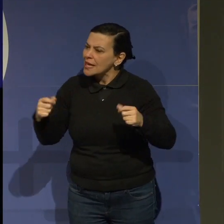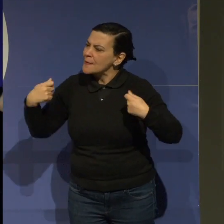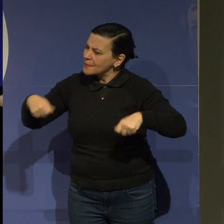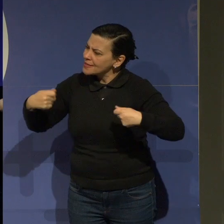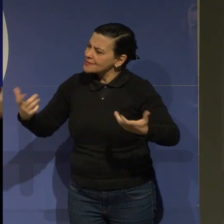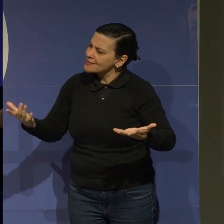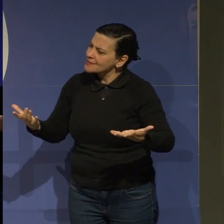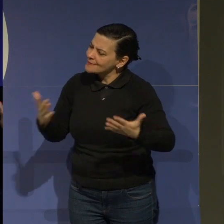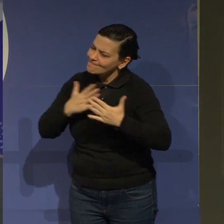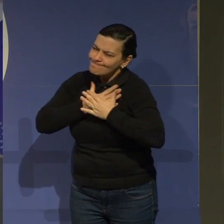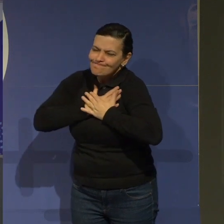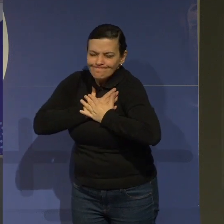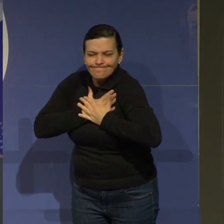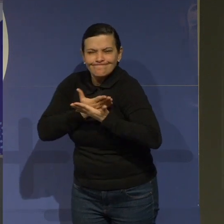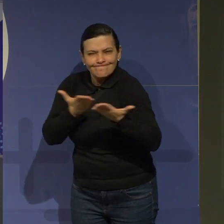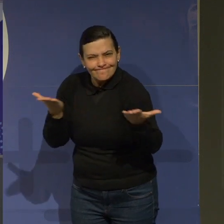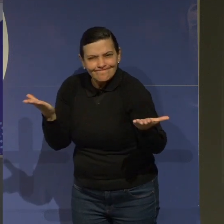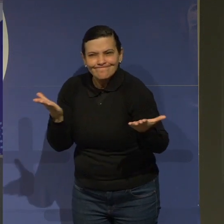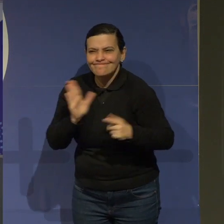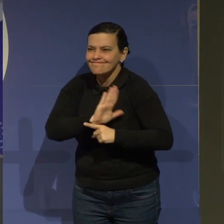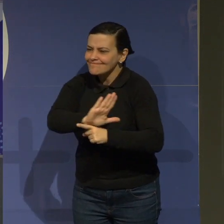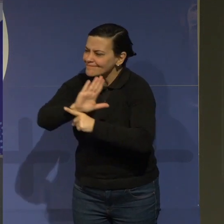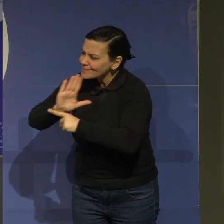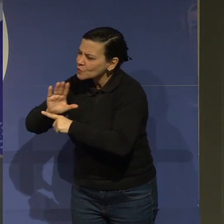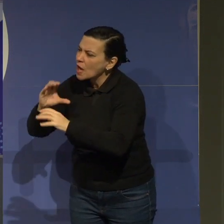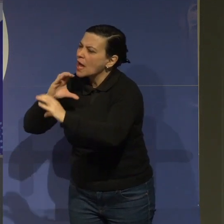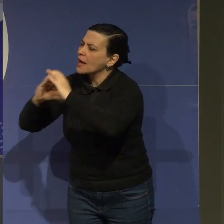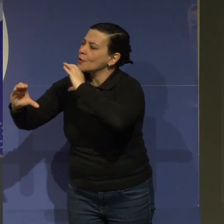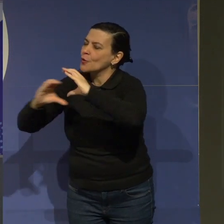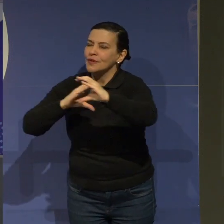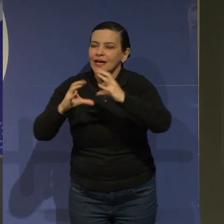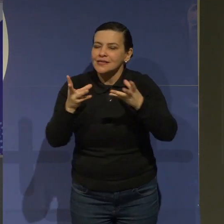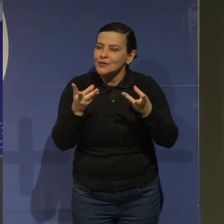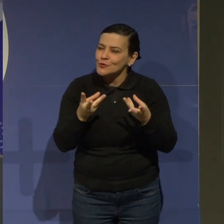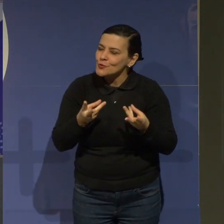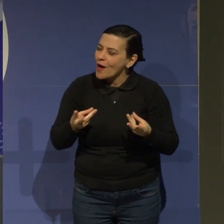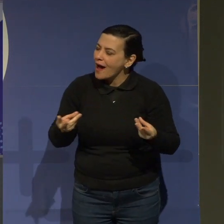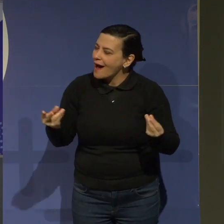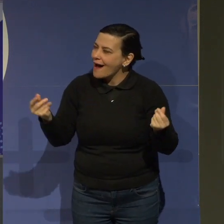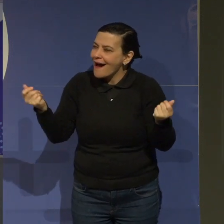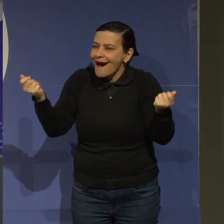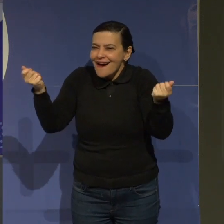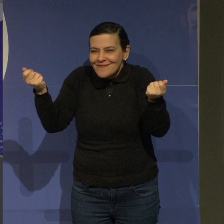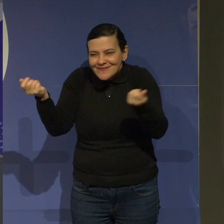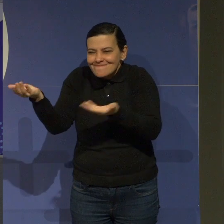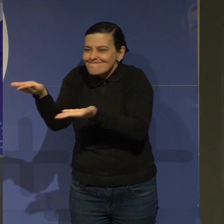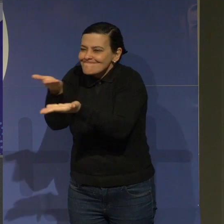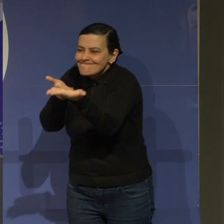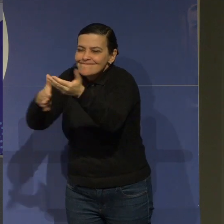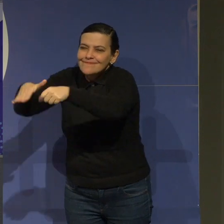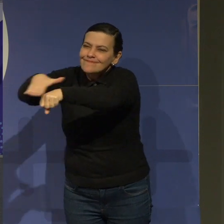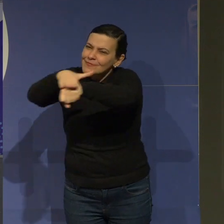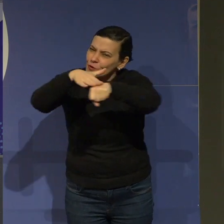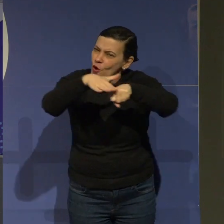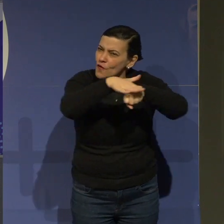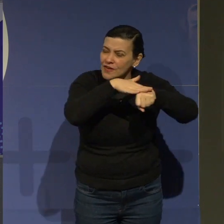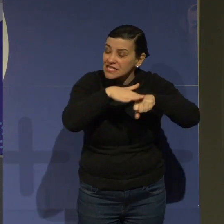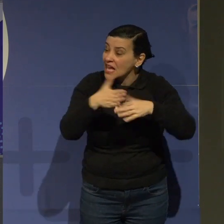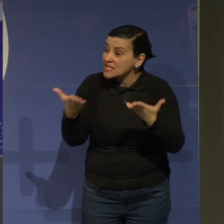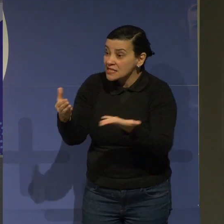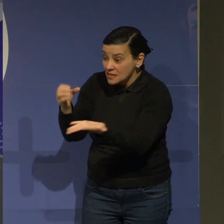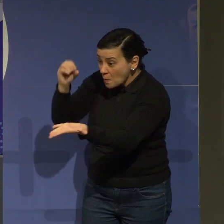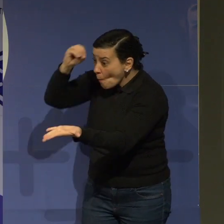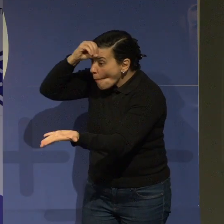solidário, usar a comunicação não violenta para receber essas pessoas, para conversar com quem realmente não sabe nada